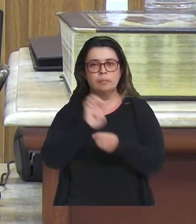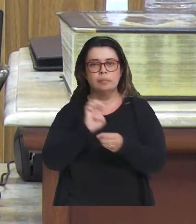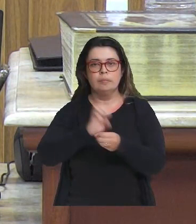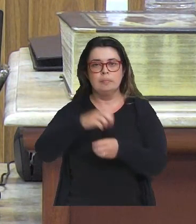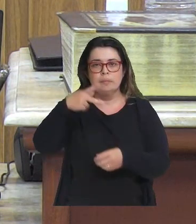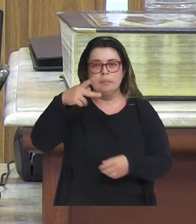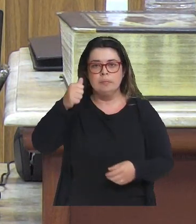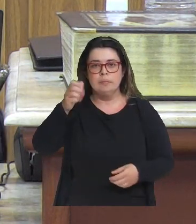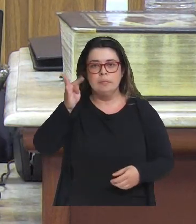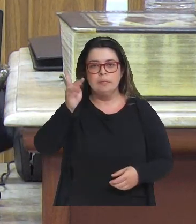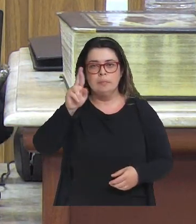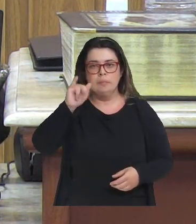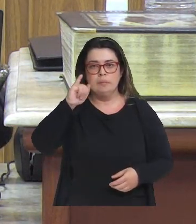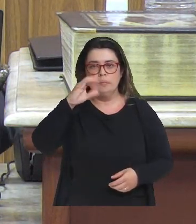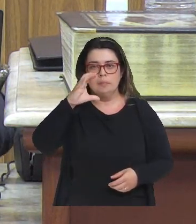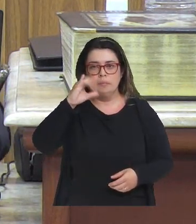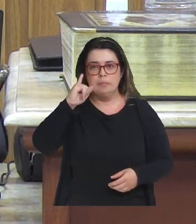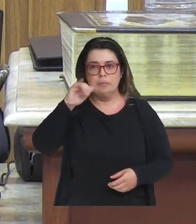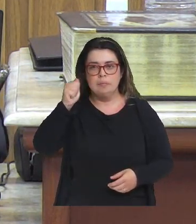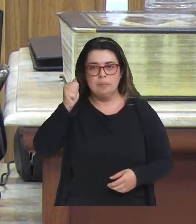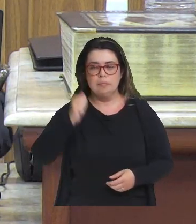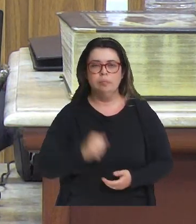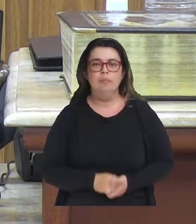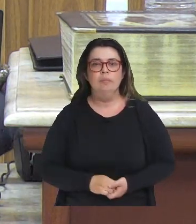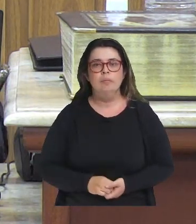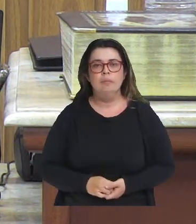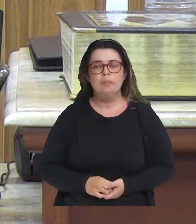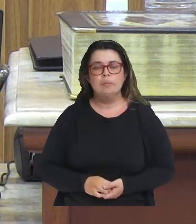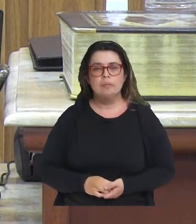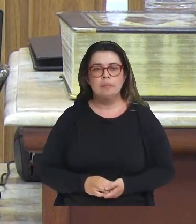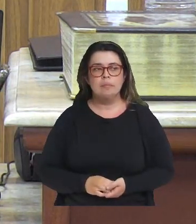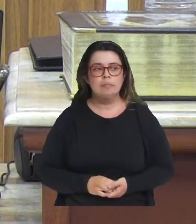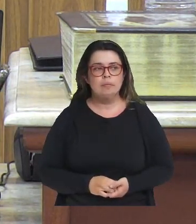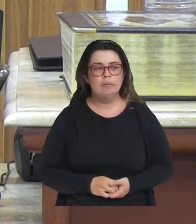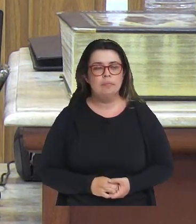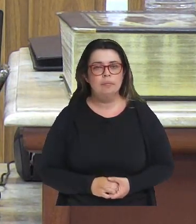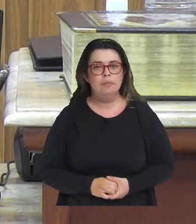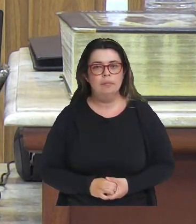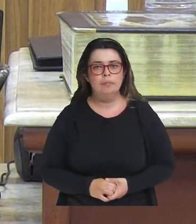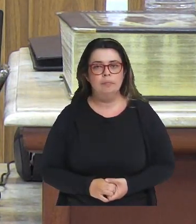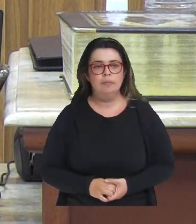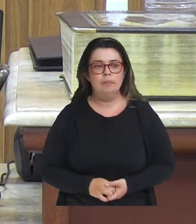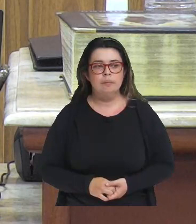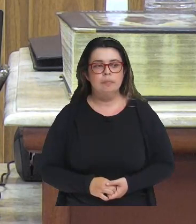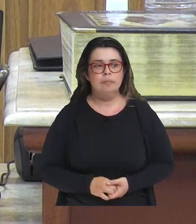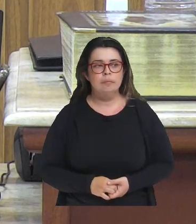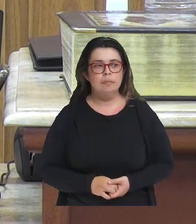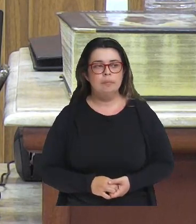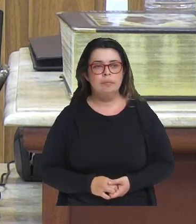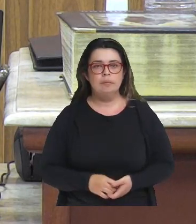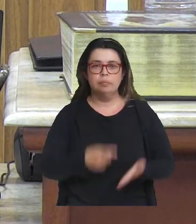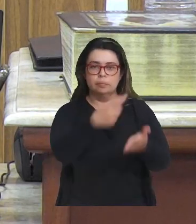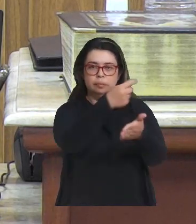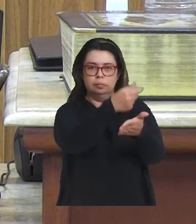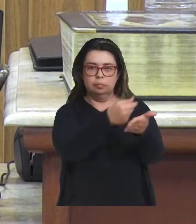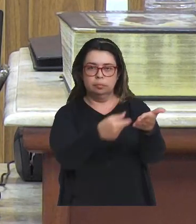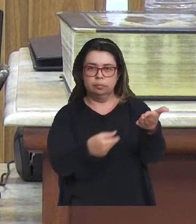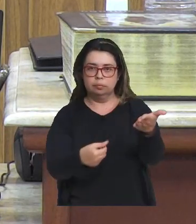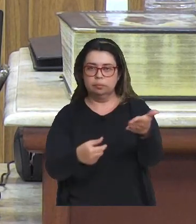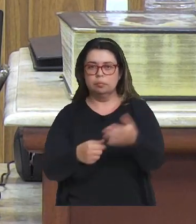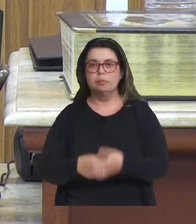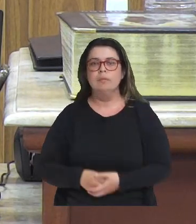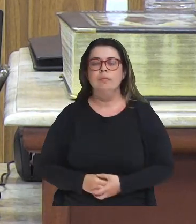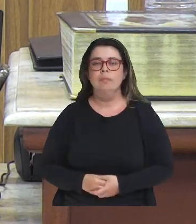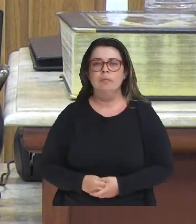Bezerra, né, que ela destinou essa verba aí. E esse orçamento será destinado para